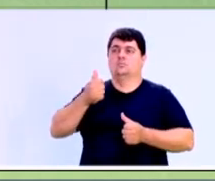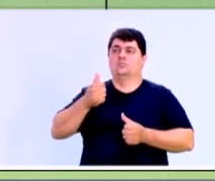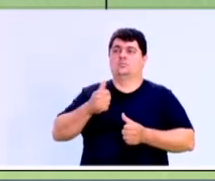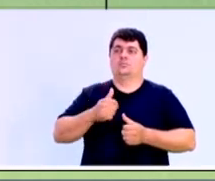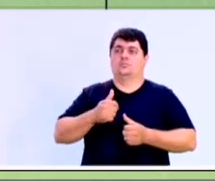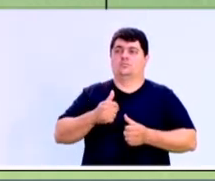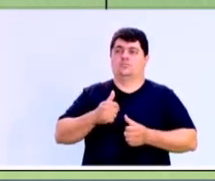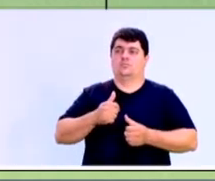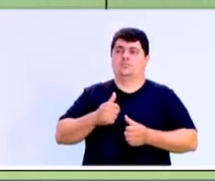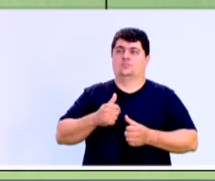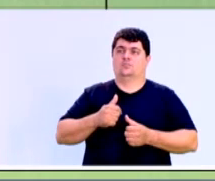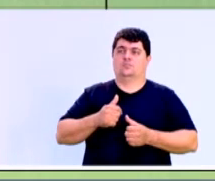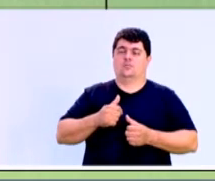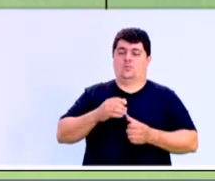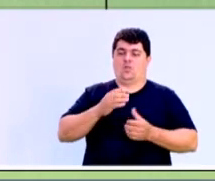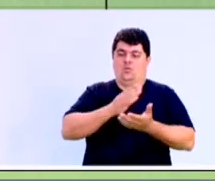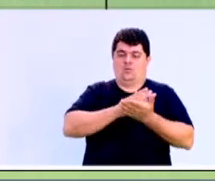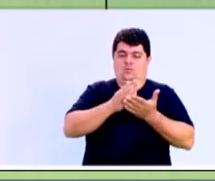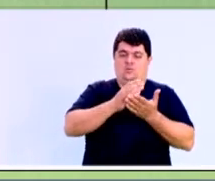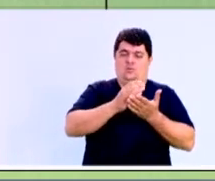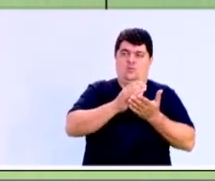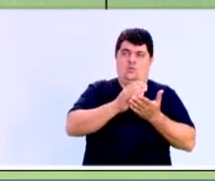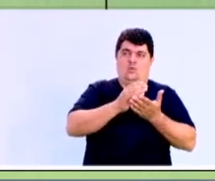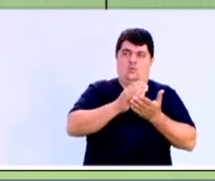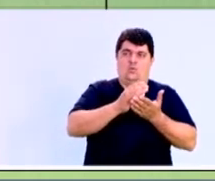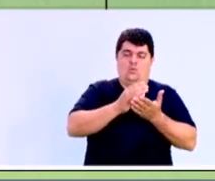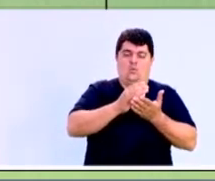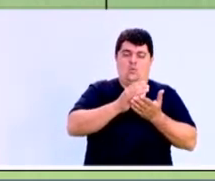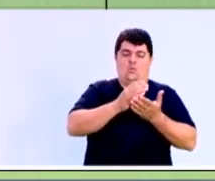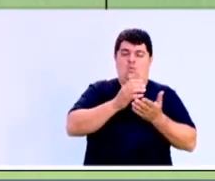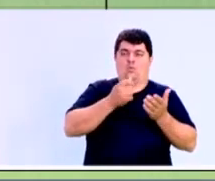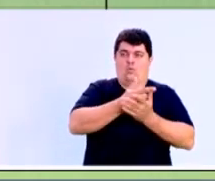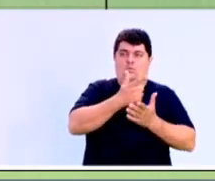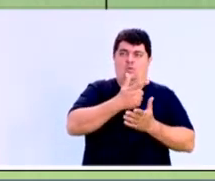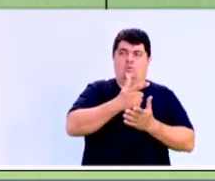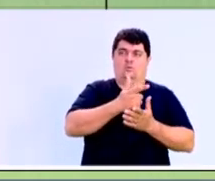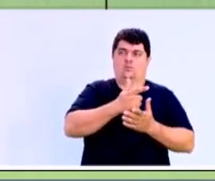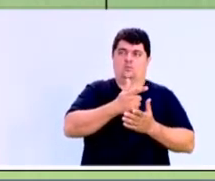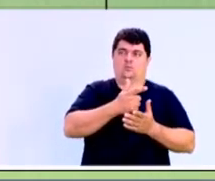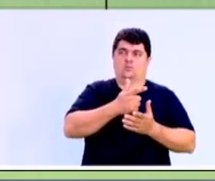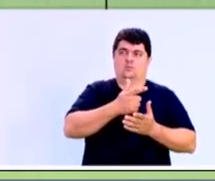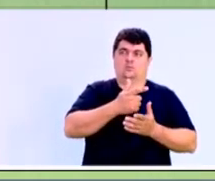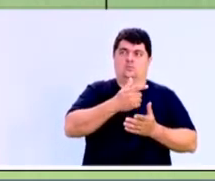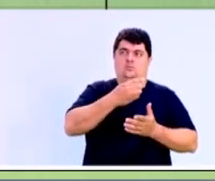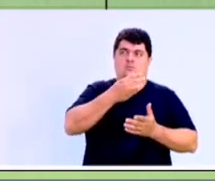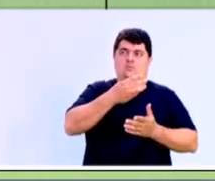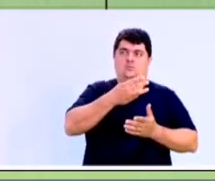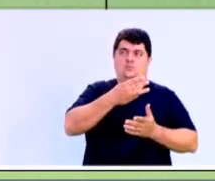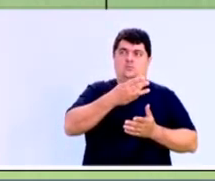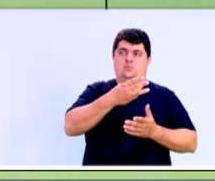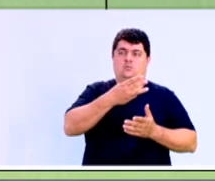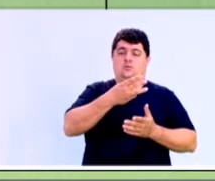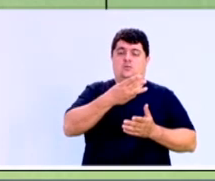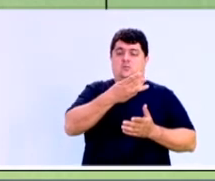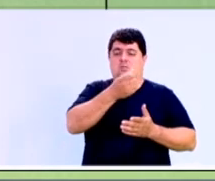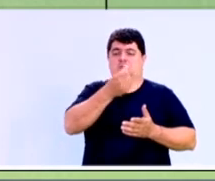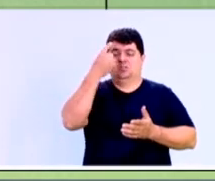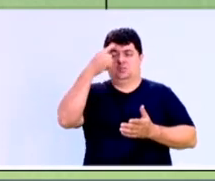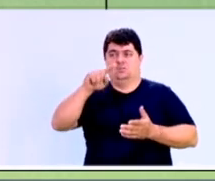aqui é o momento da minha compra, qual foi o prazo médio de rotação de estoque? Foi 36 dias quase,